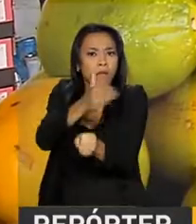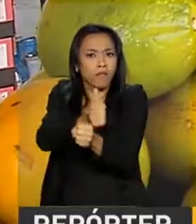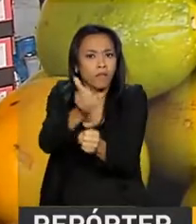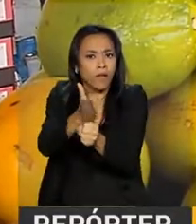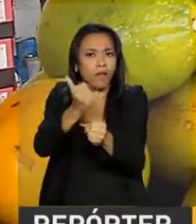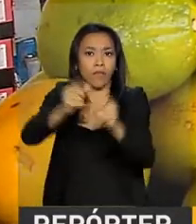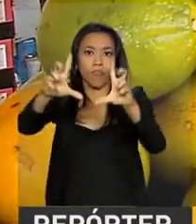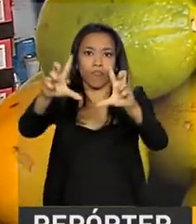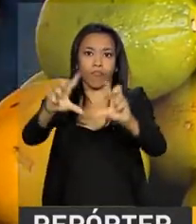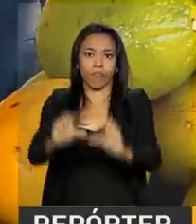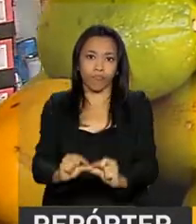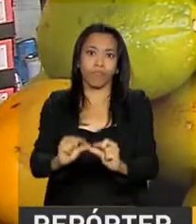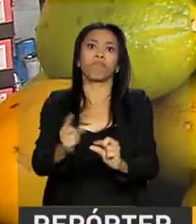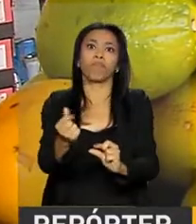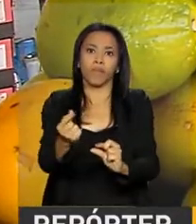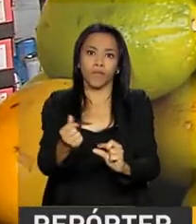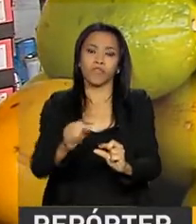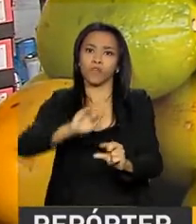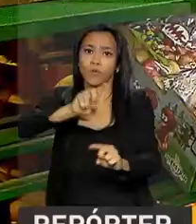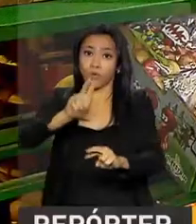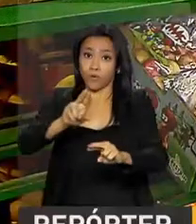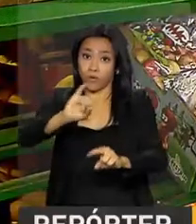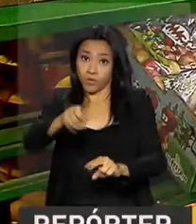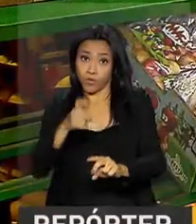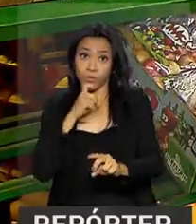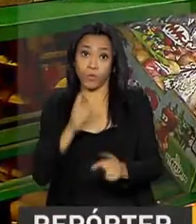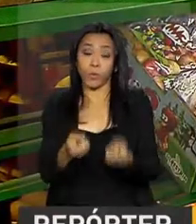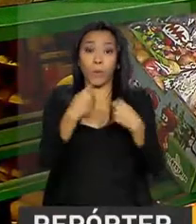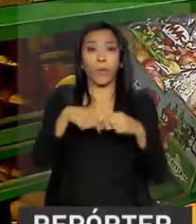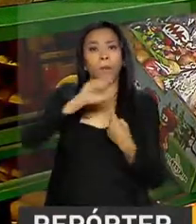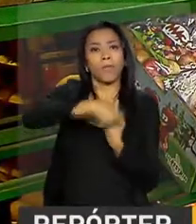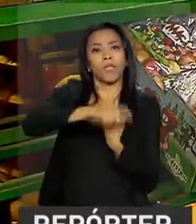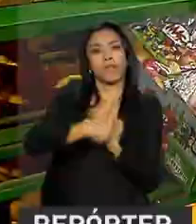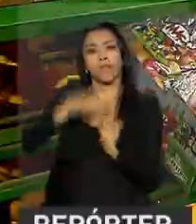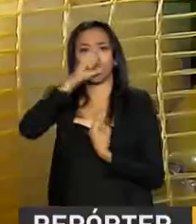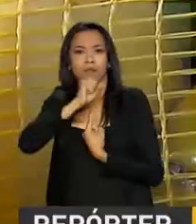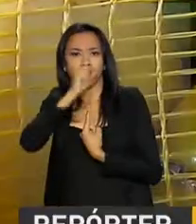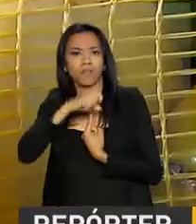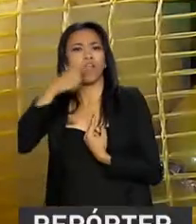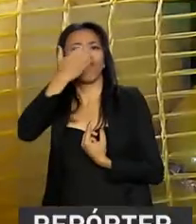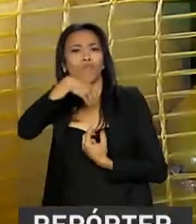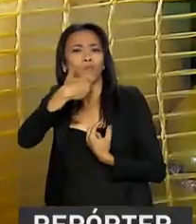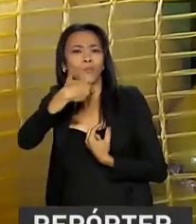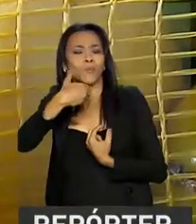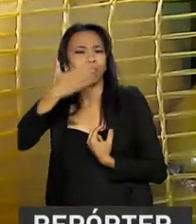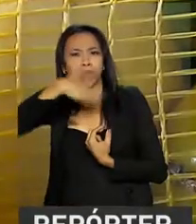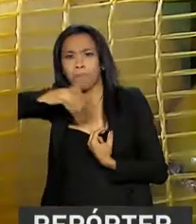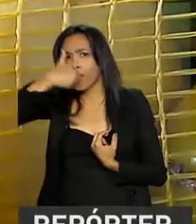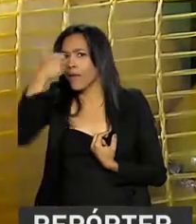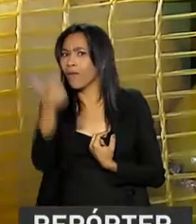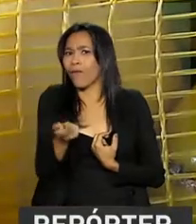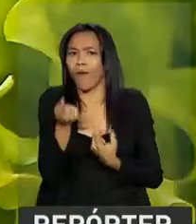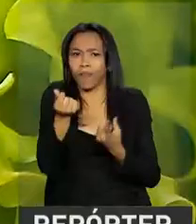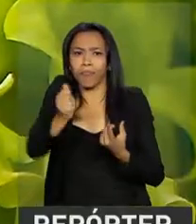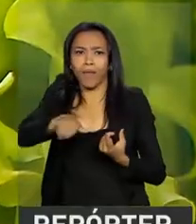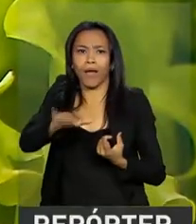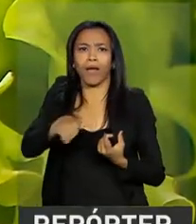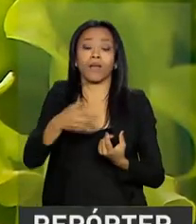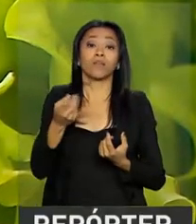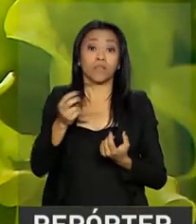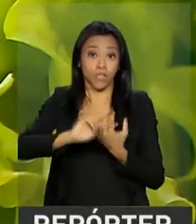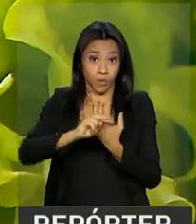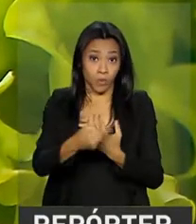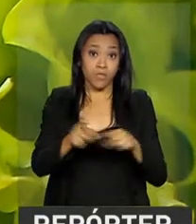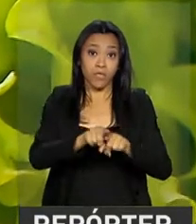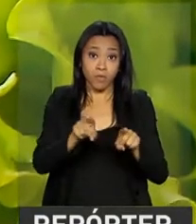caíram no mês de julho a banana ea laranja foram as frutas que registraram melhor oferta em consequência